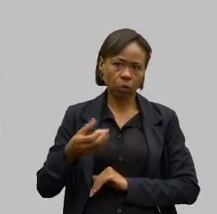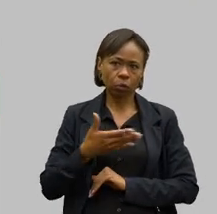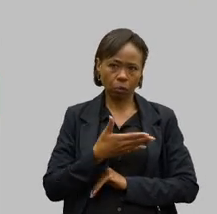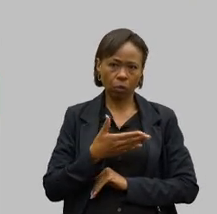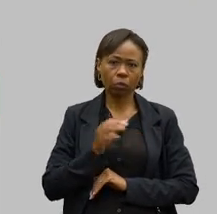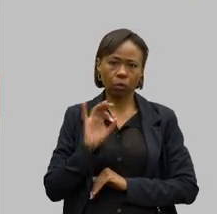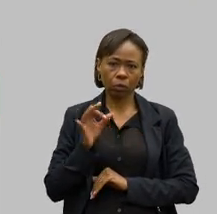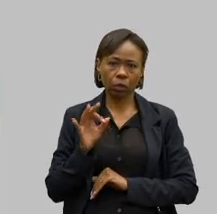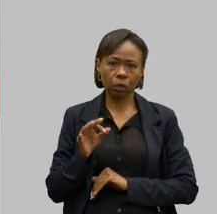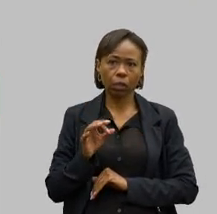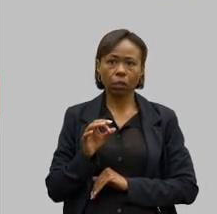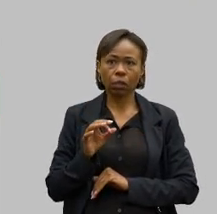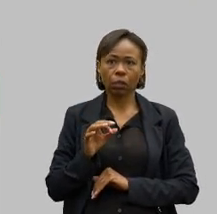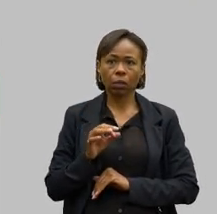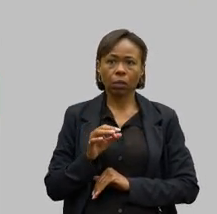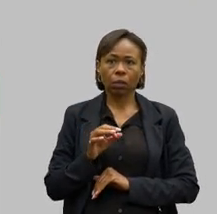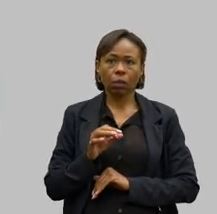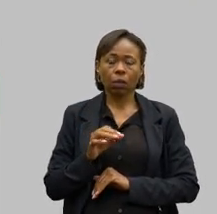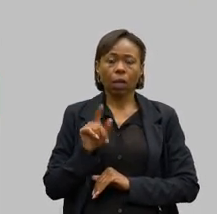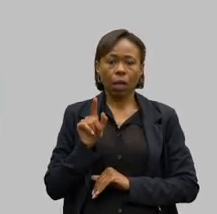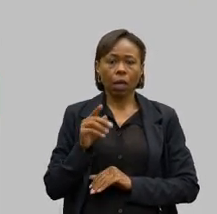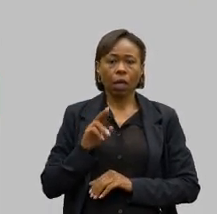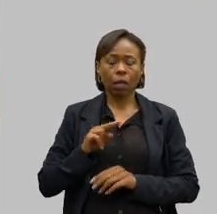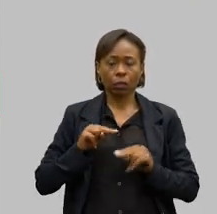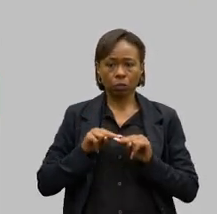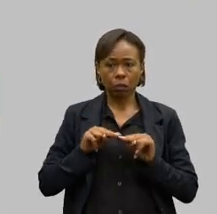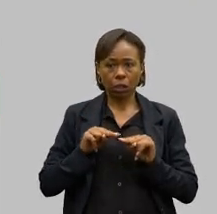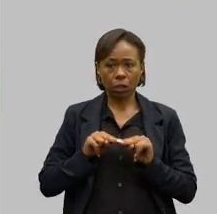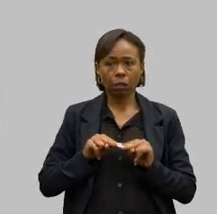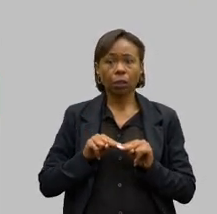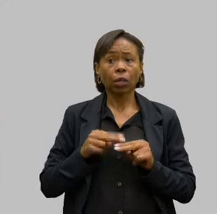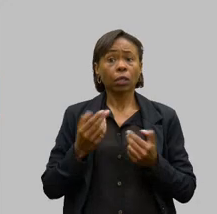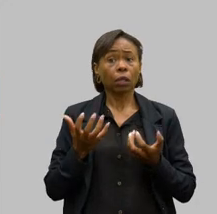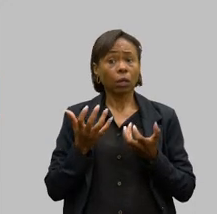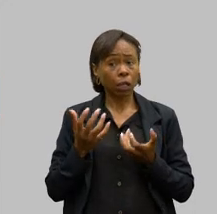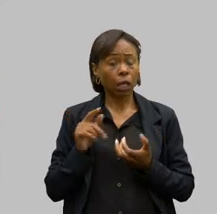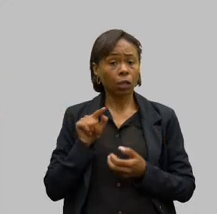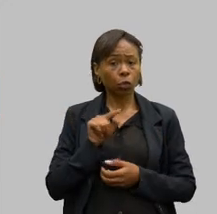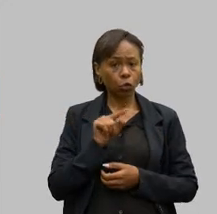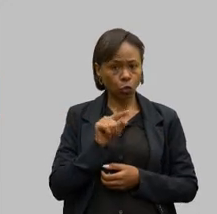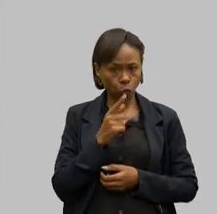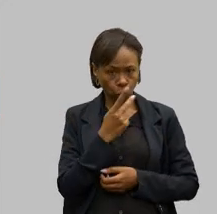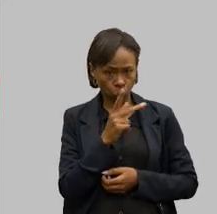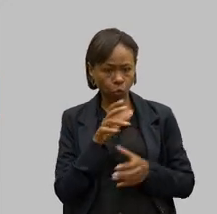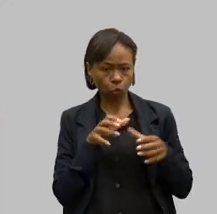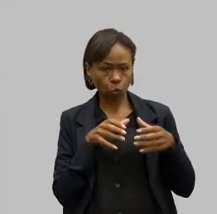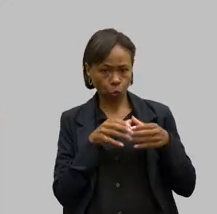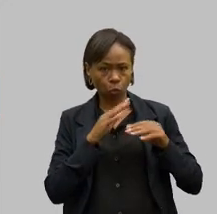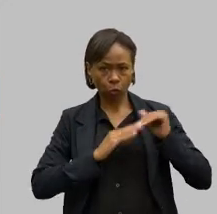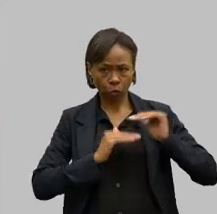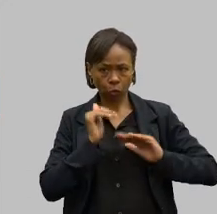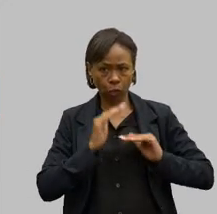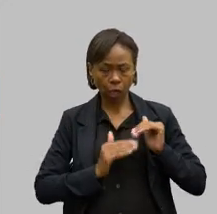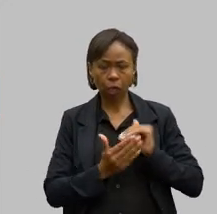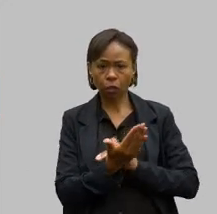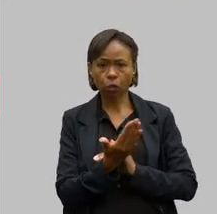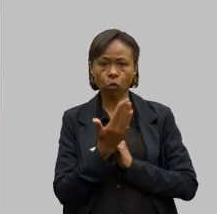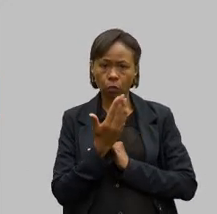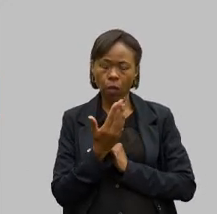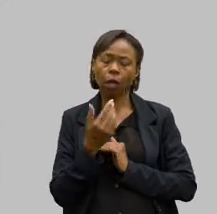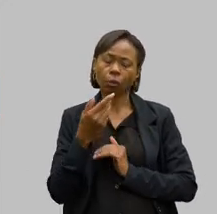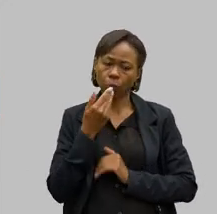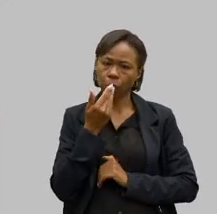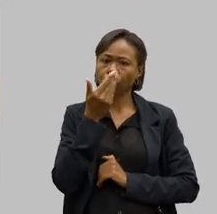que é o bairro 2000 em Uberaba. Então, eu gostaria que a assessoria do senhor pudesse... Sim. levar esse nosso pleito